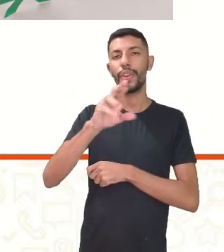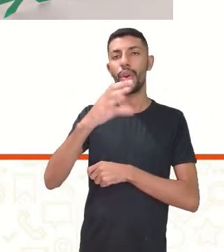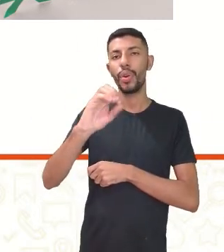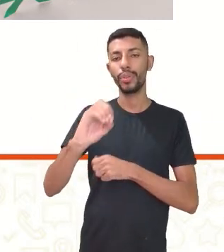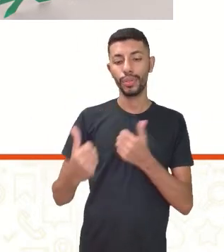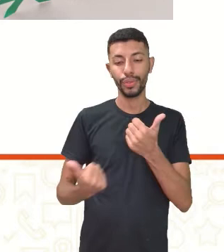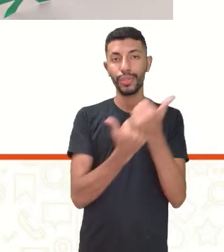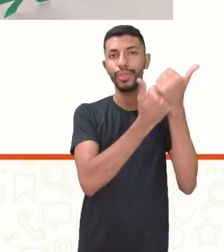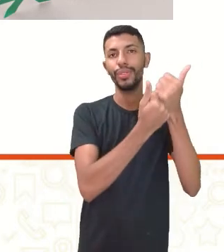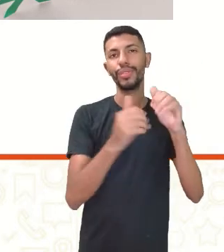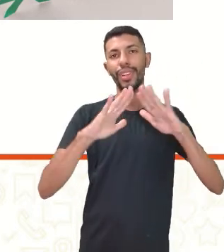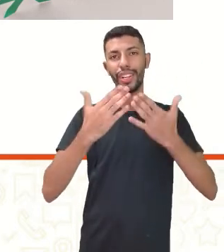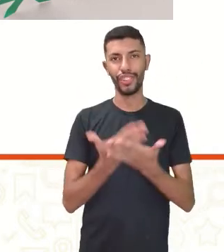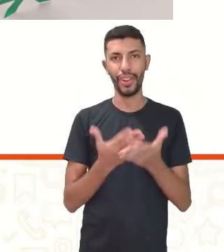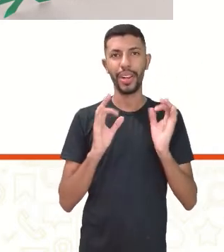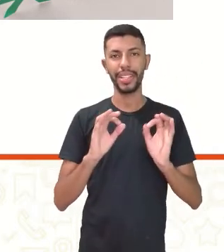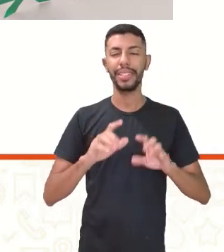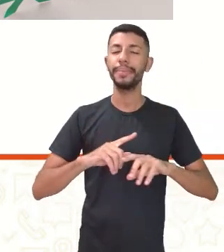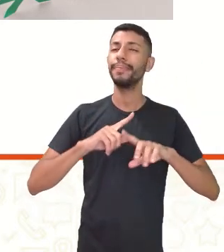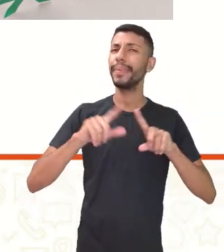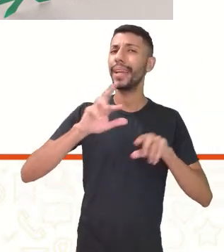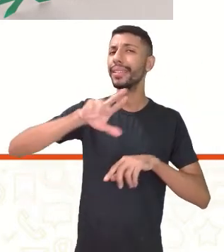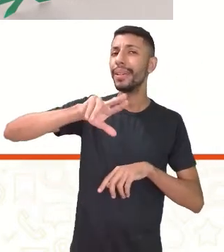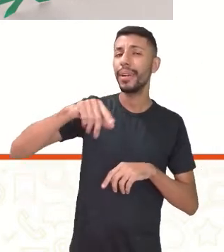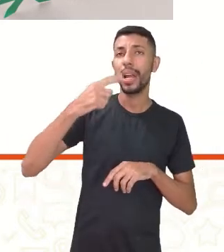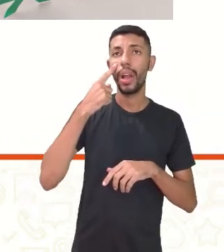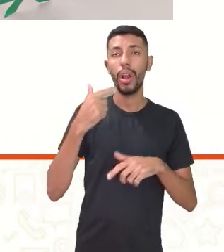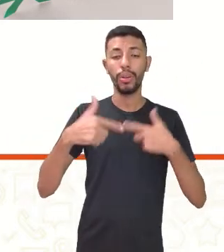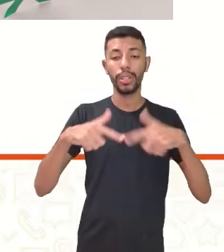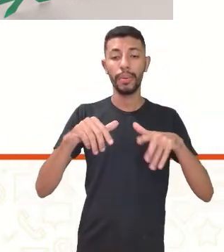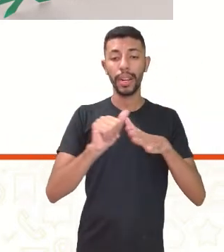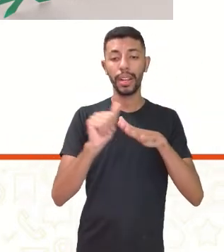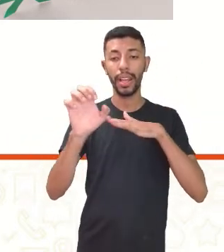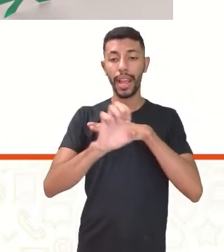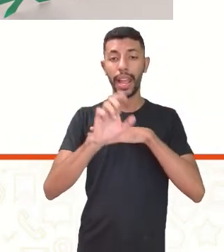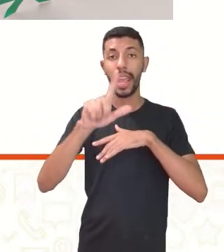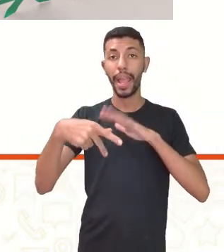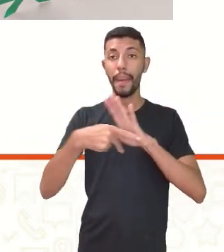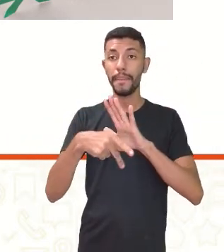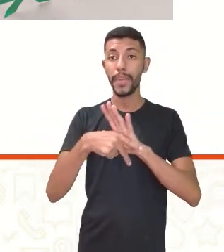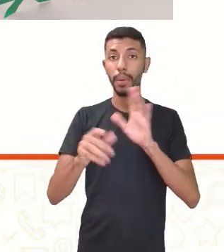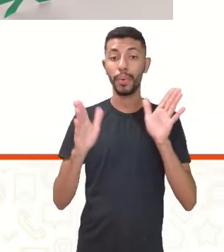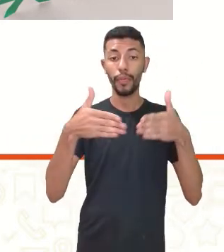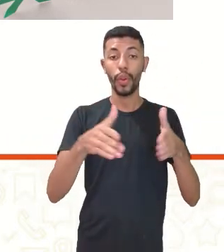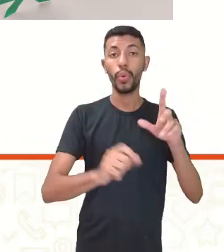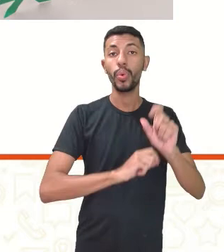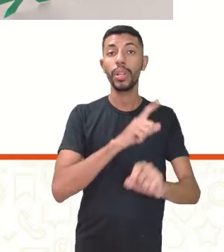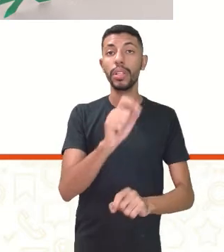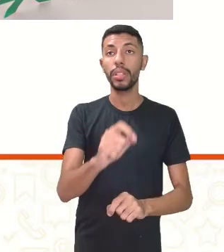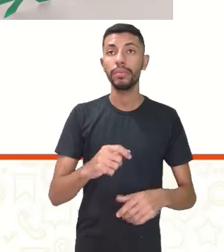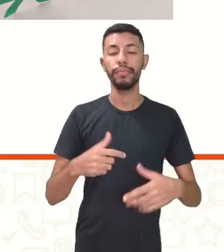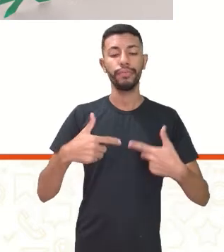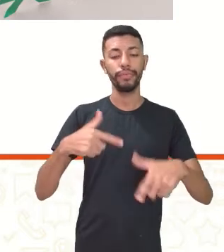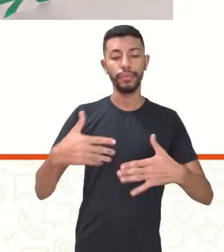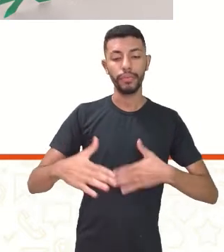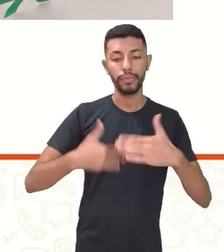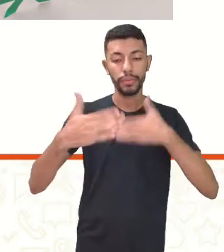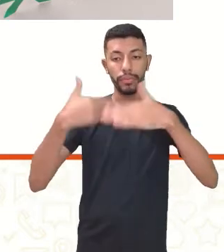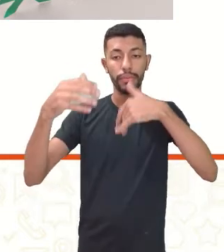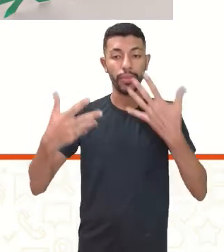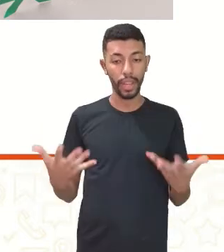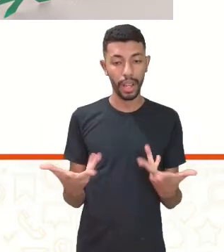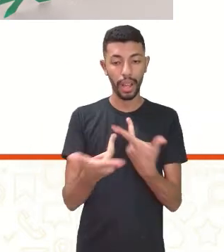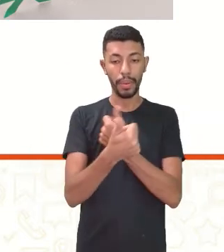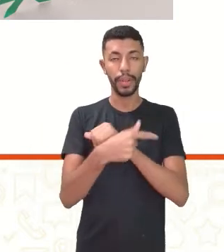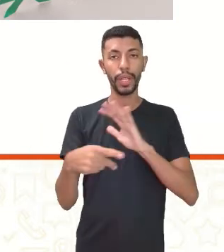reforço escolar. O trabalho do AE é de maneira específica, trabalhando e desenvolvendo as